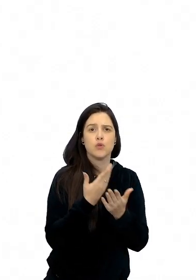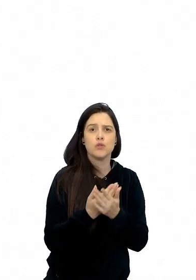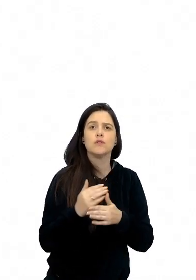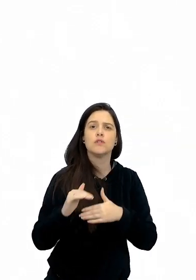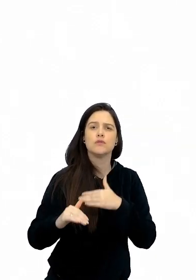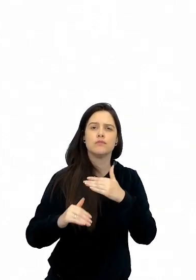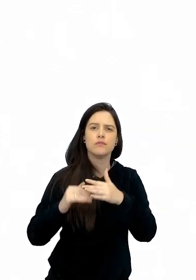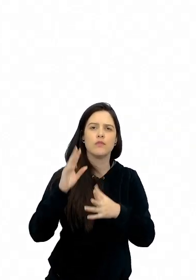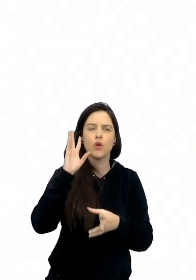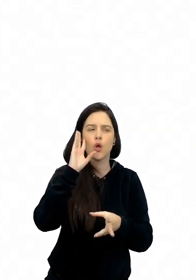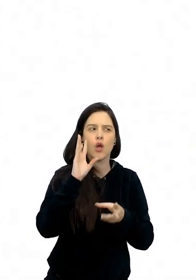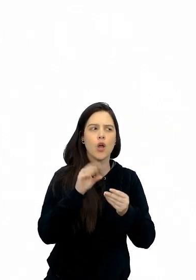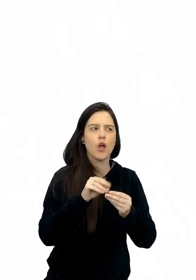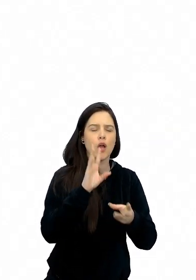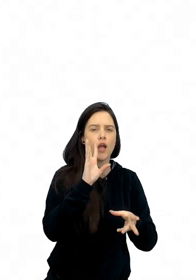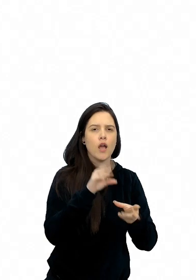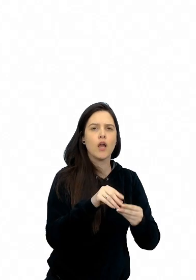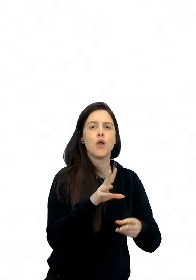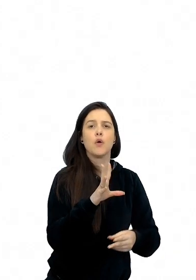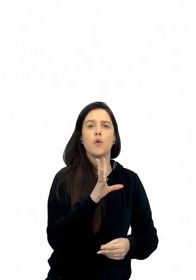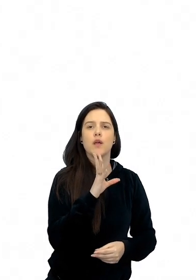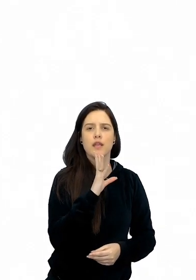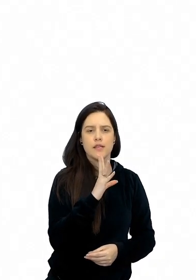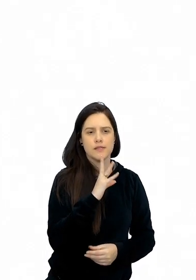que ele reconheça a abertura do ângulo.